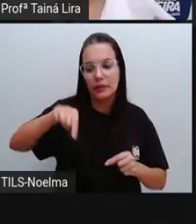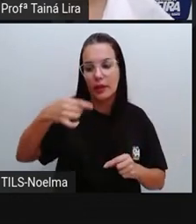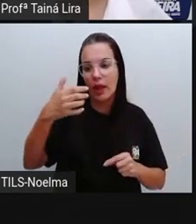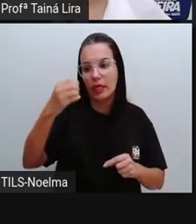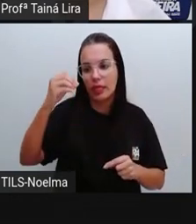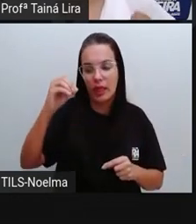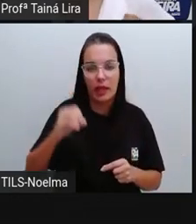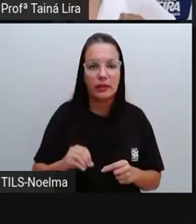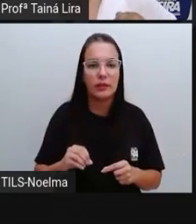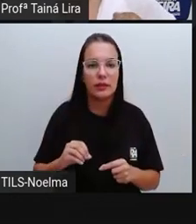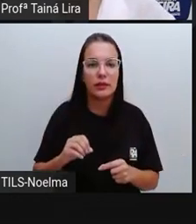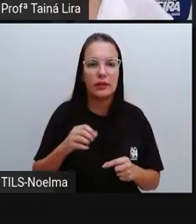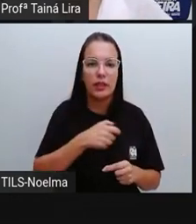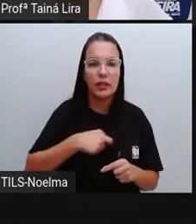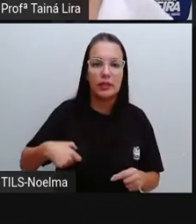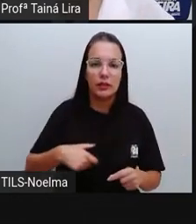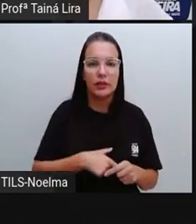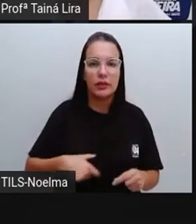2,10 metros. A zebra,